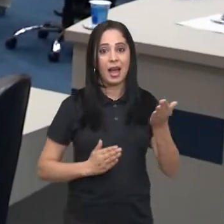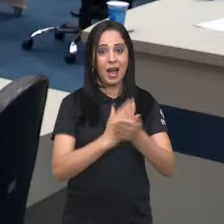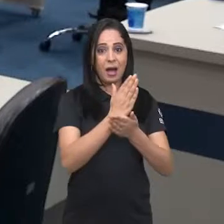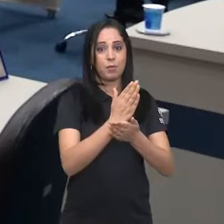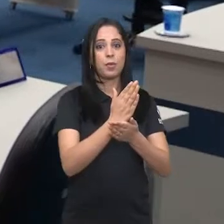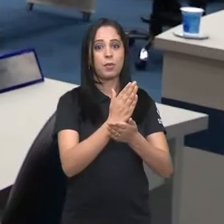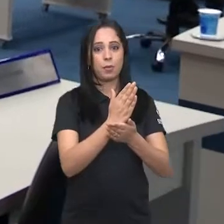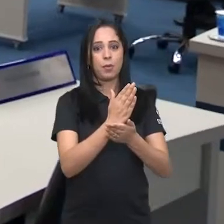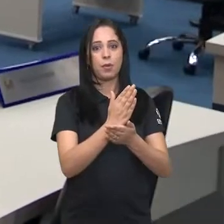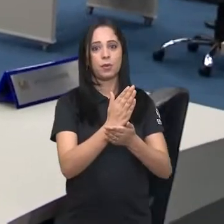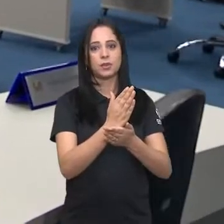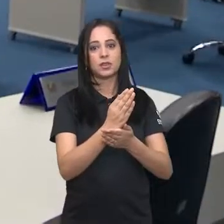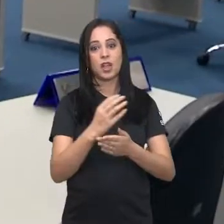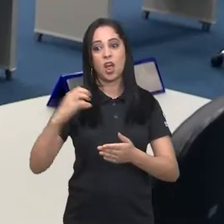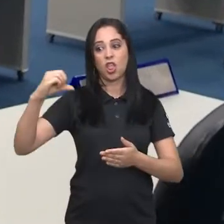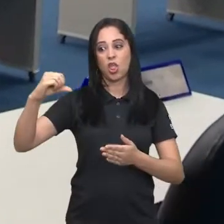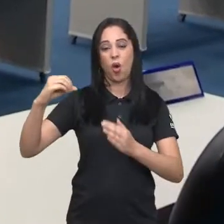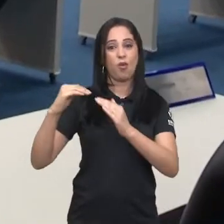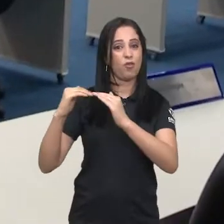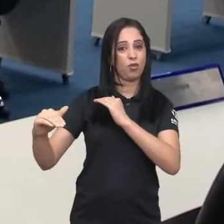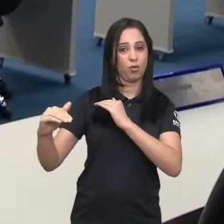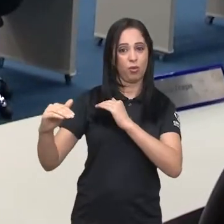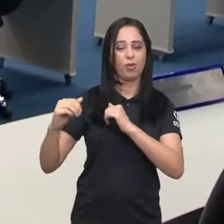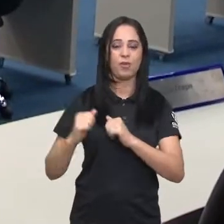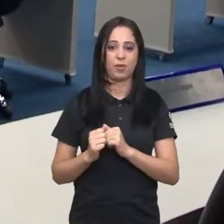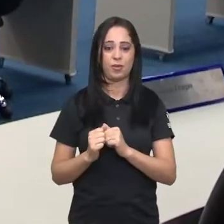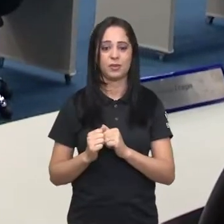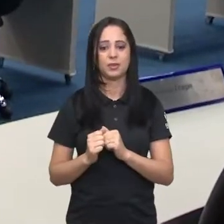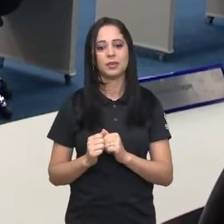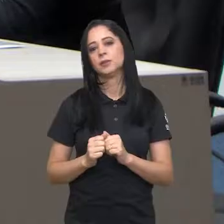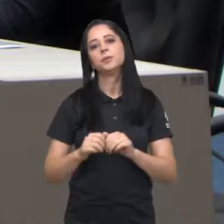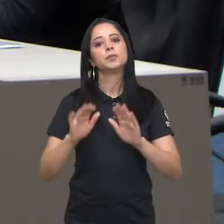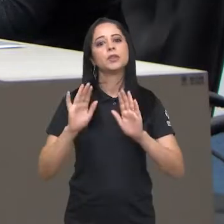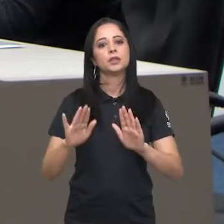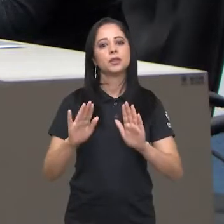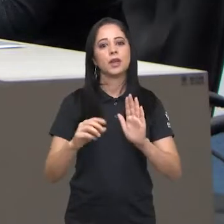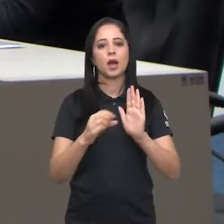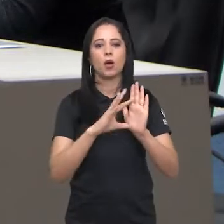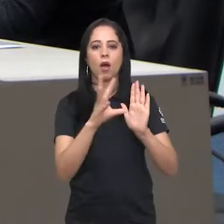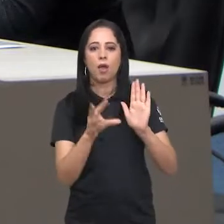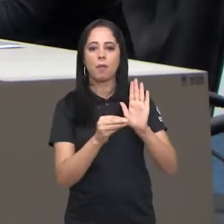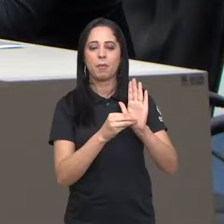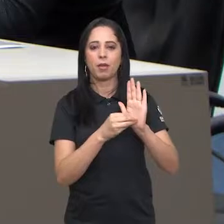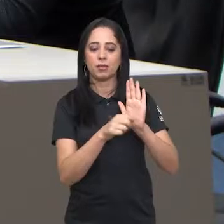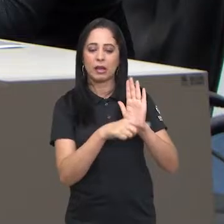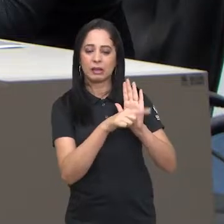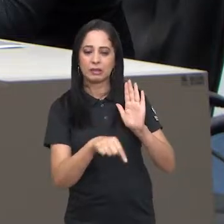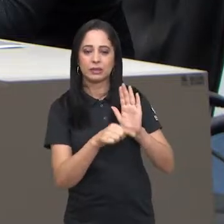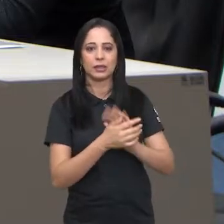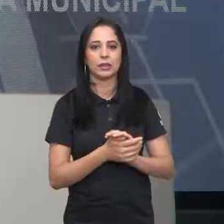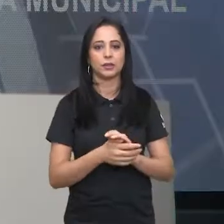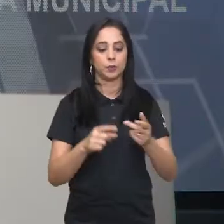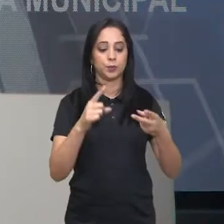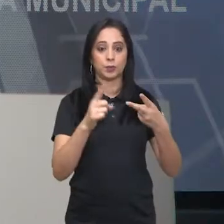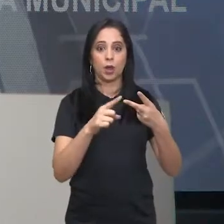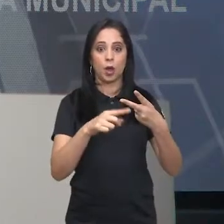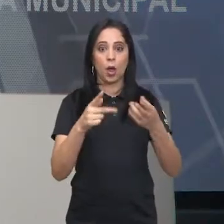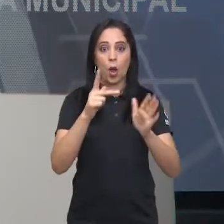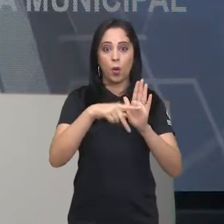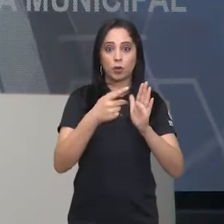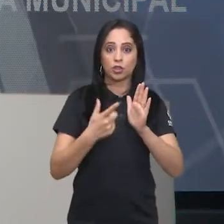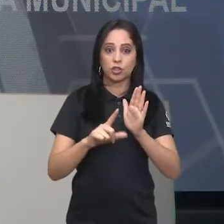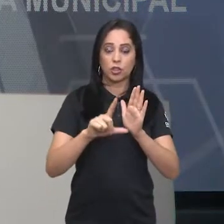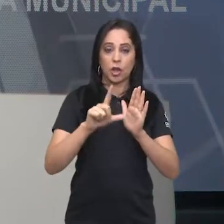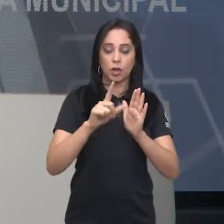foi aprovada com nove votos contrários de uma emenda da Comissão de Justiça e redação que elimina o trecho em duplicidade o